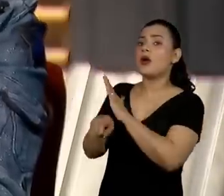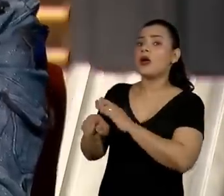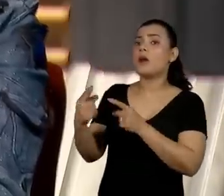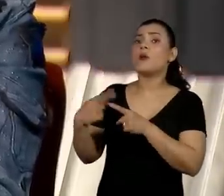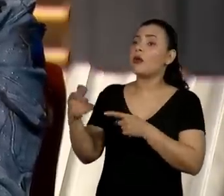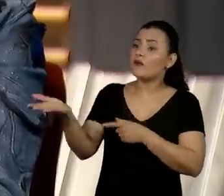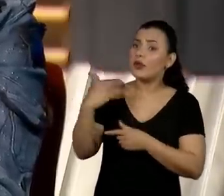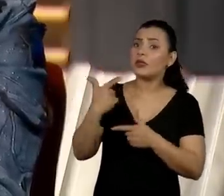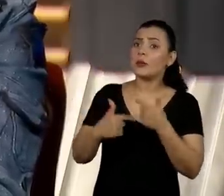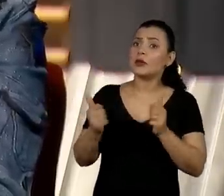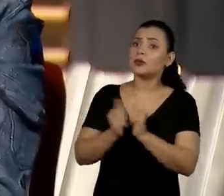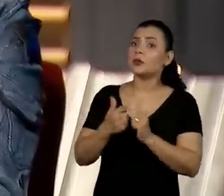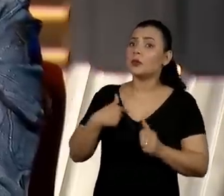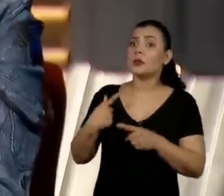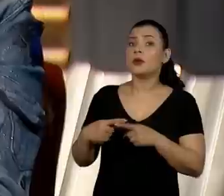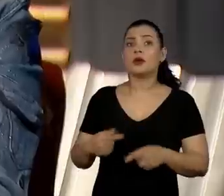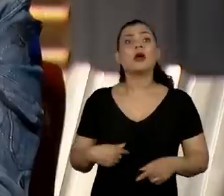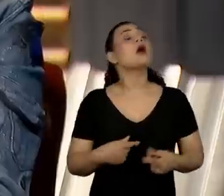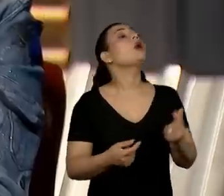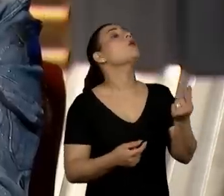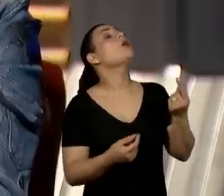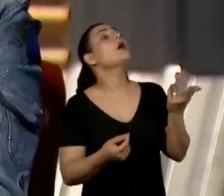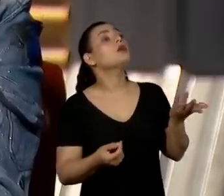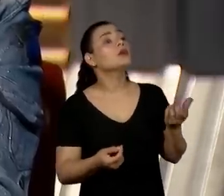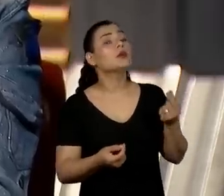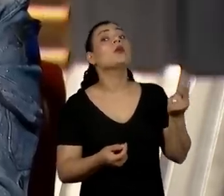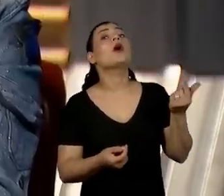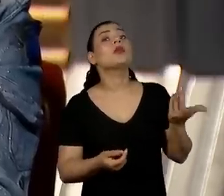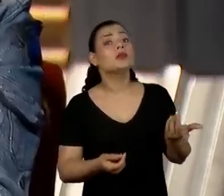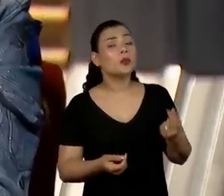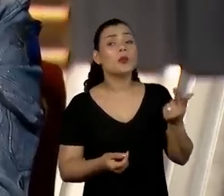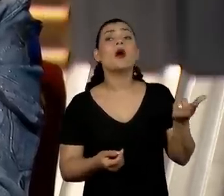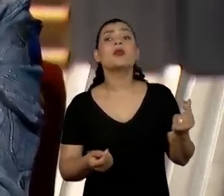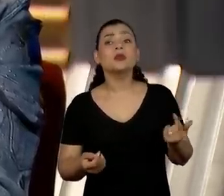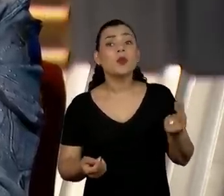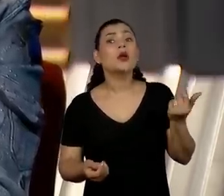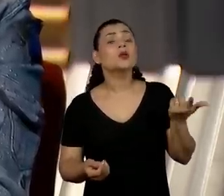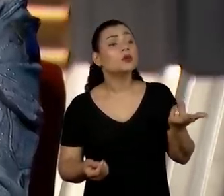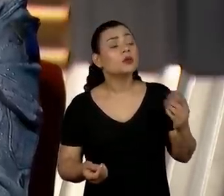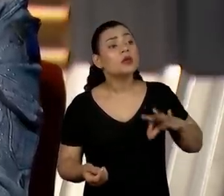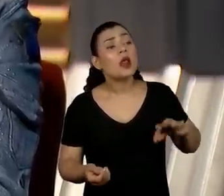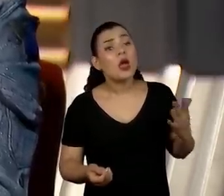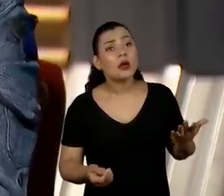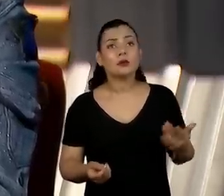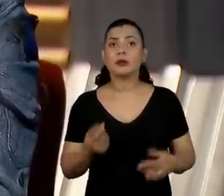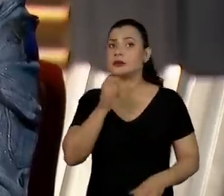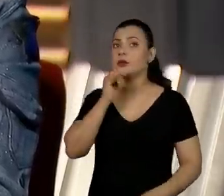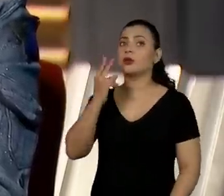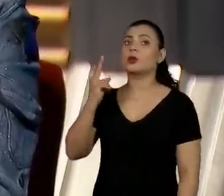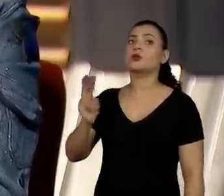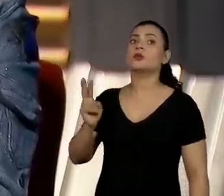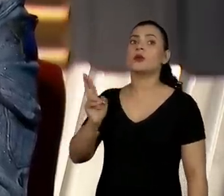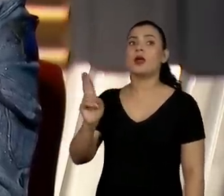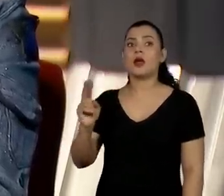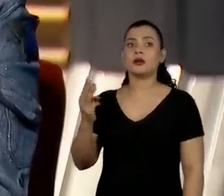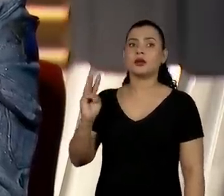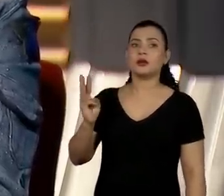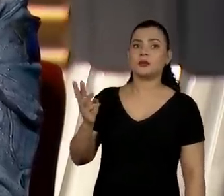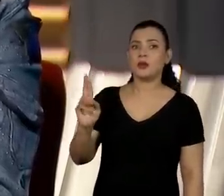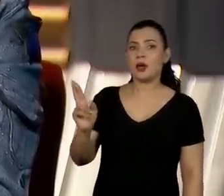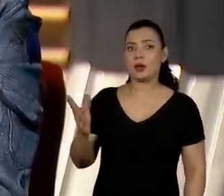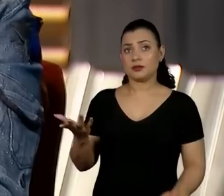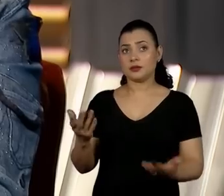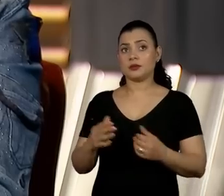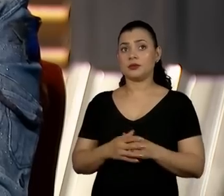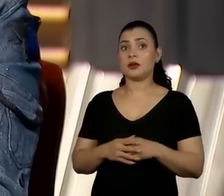você não vem trabalhar comigo quanto que eu ganho lá tia sei lá r$ 2000 r$ 3000 né